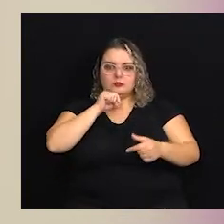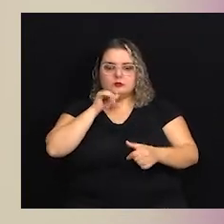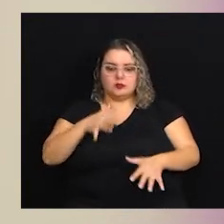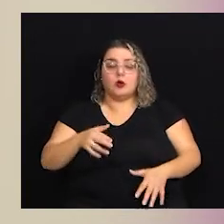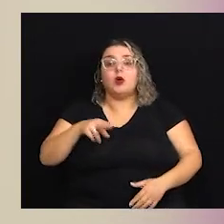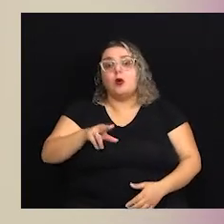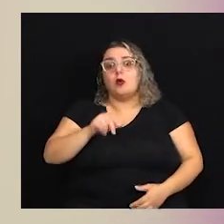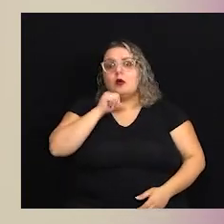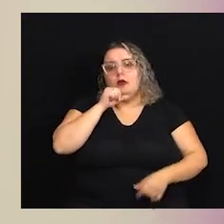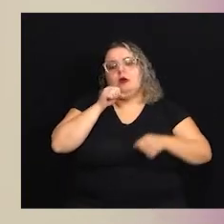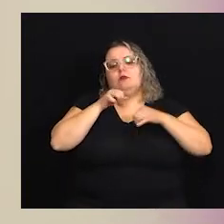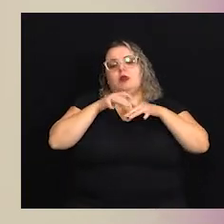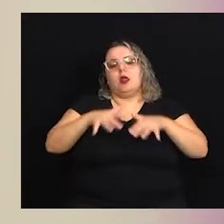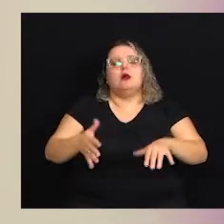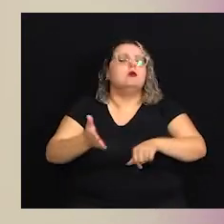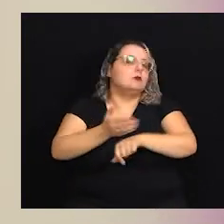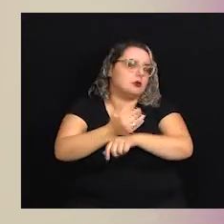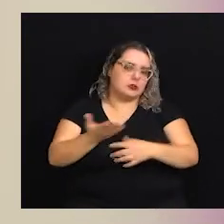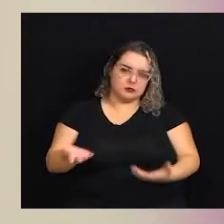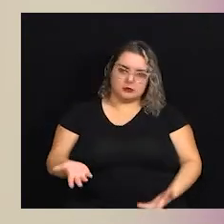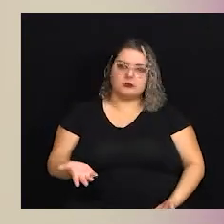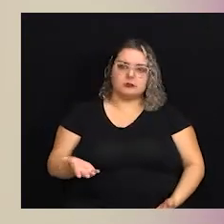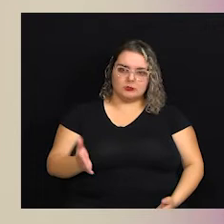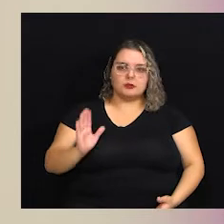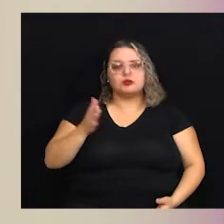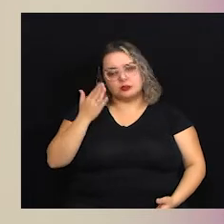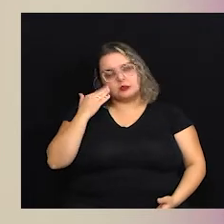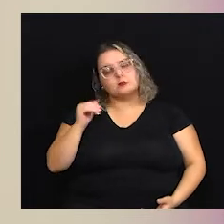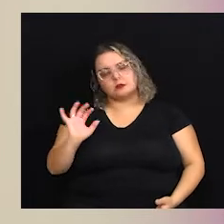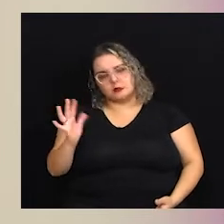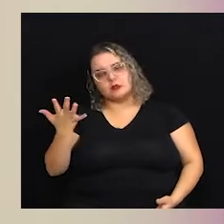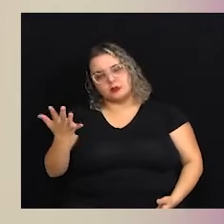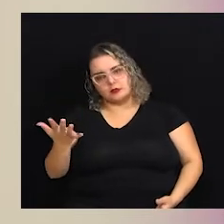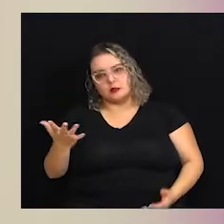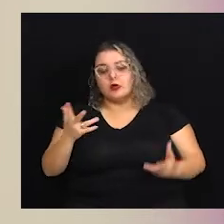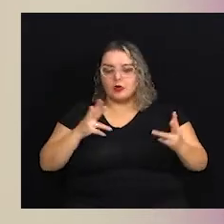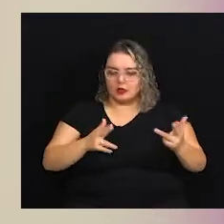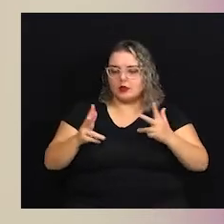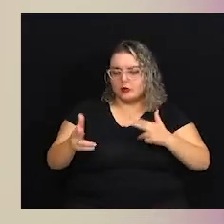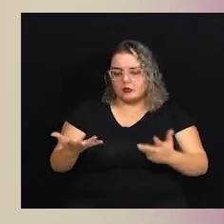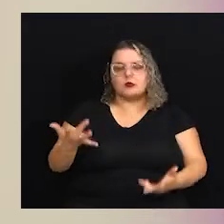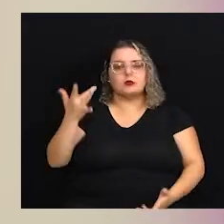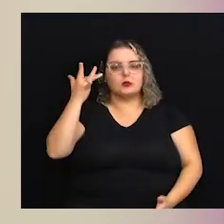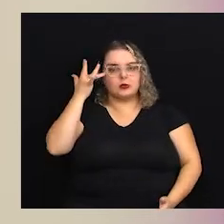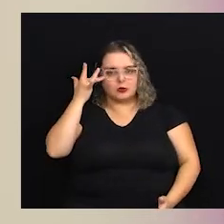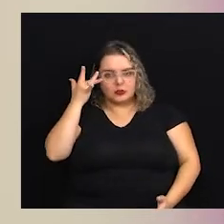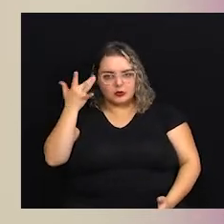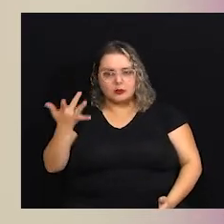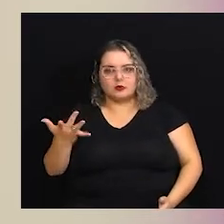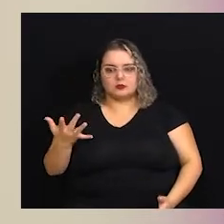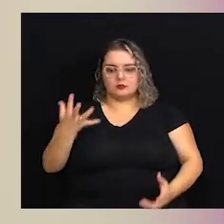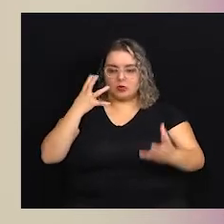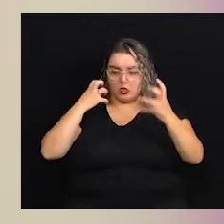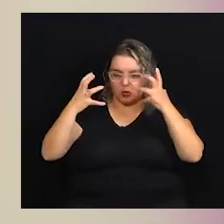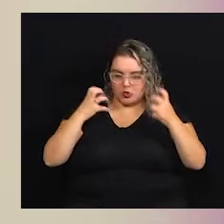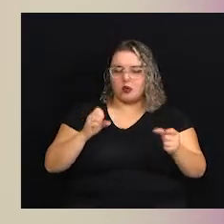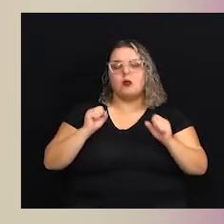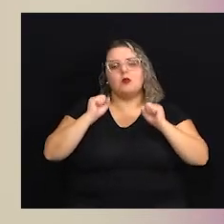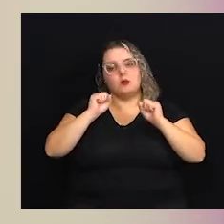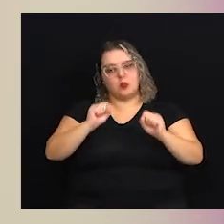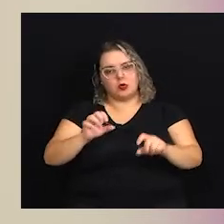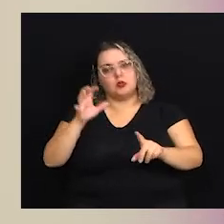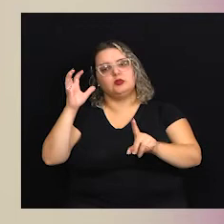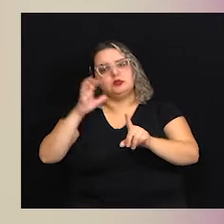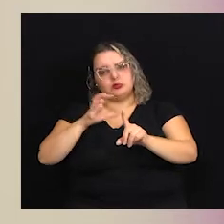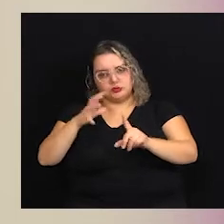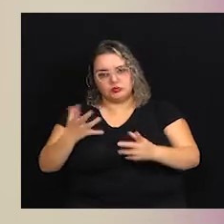menstruação ou fazem a mulher menstruar antes. Já sabemos que acontece. Então, na mesma forma, na maturidade, o estresse pode